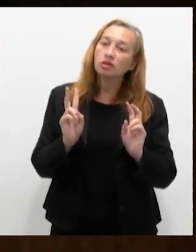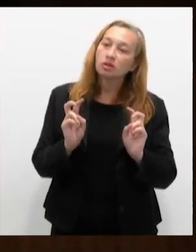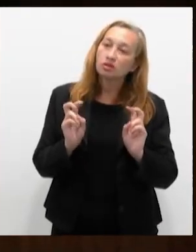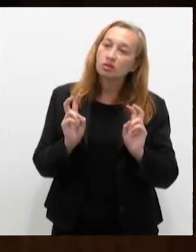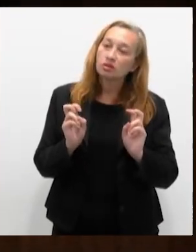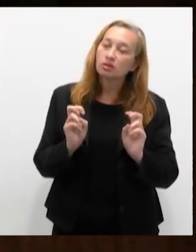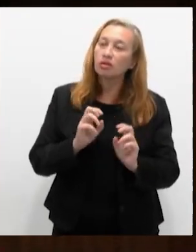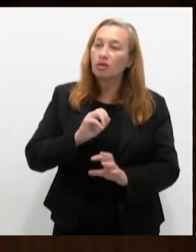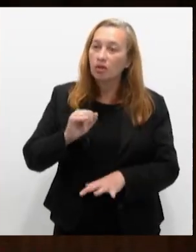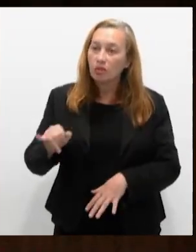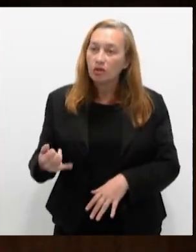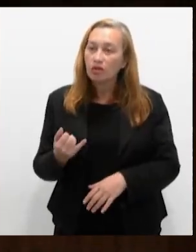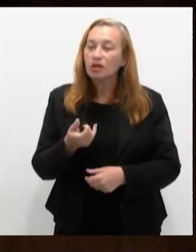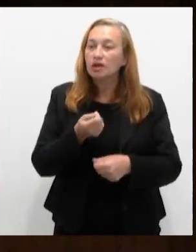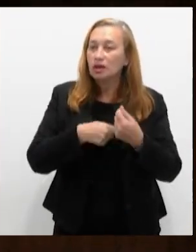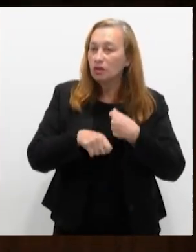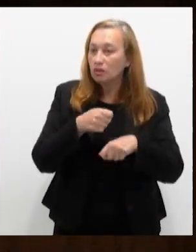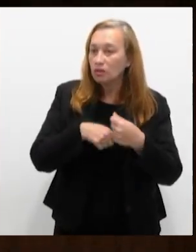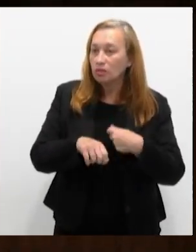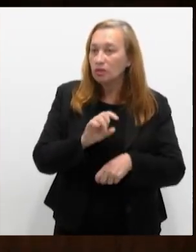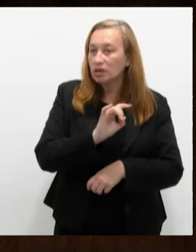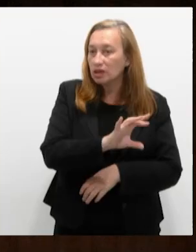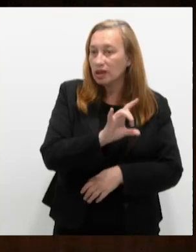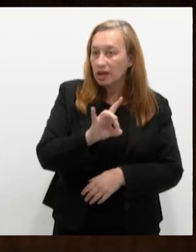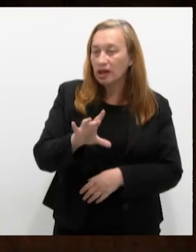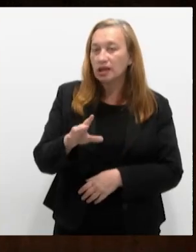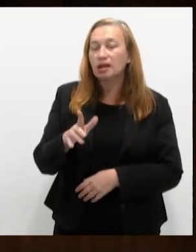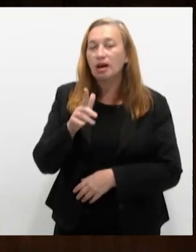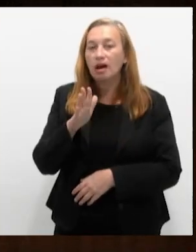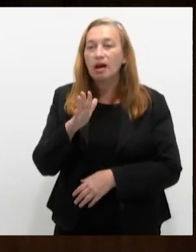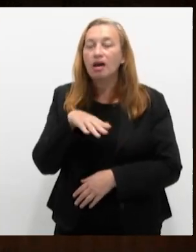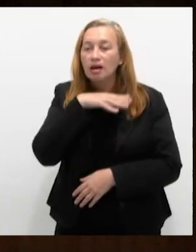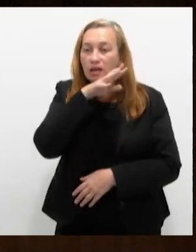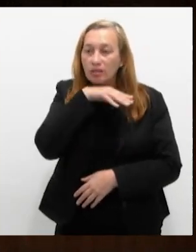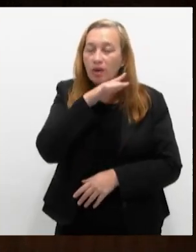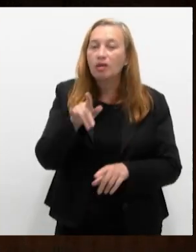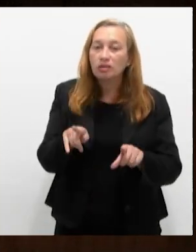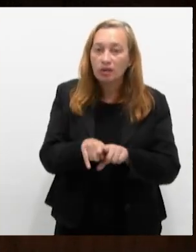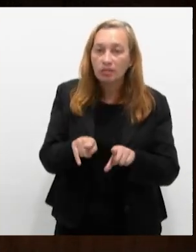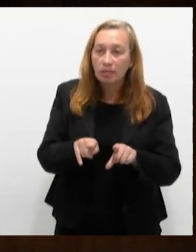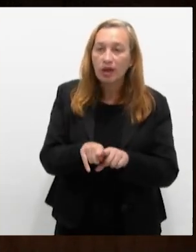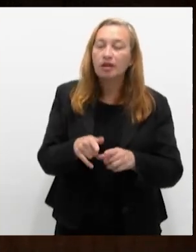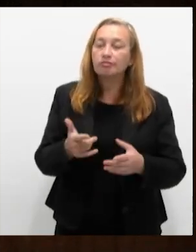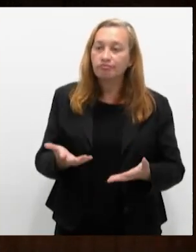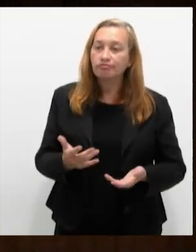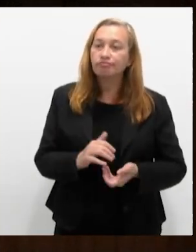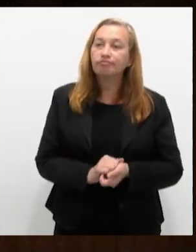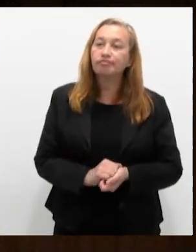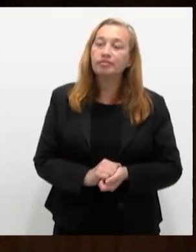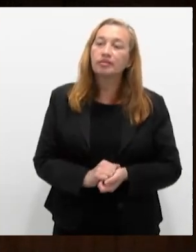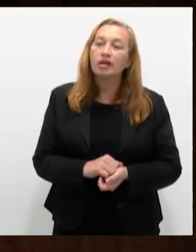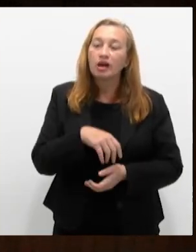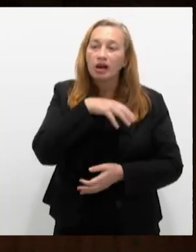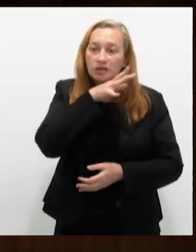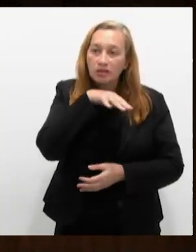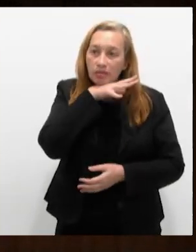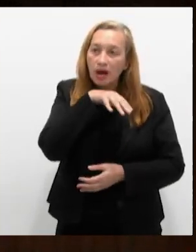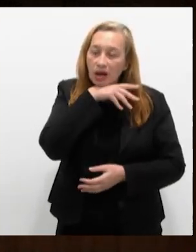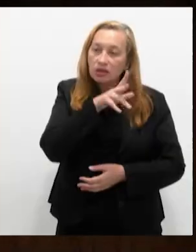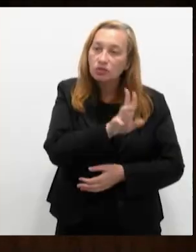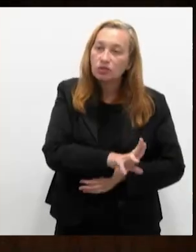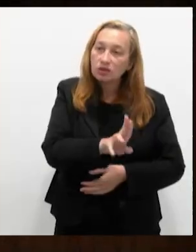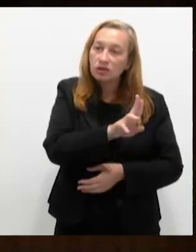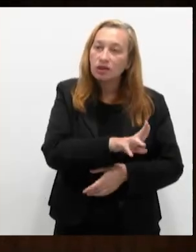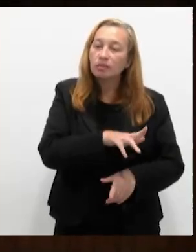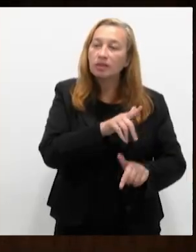o aproveitamento econômico de cada espécie animal, que também é um tema polêmico, né? Usar animais para